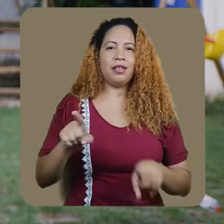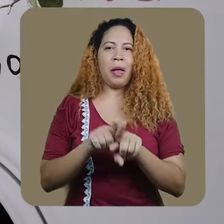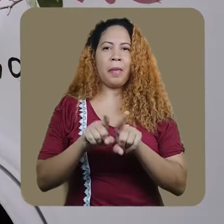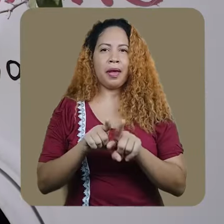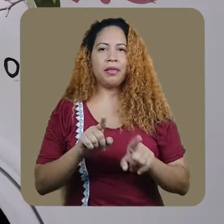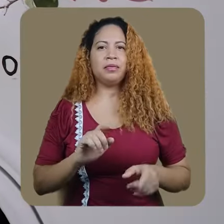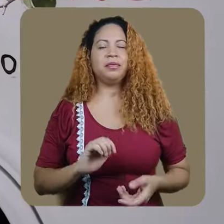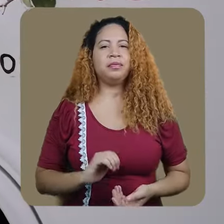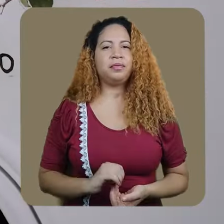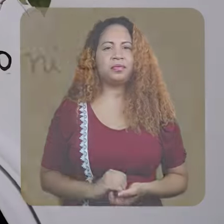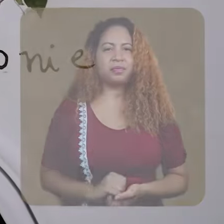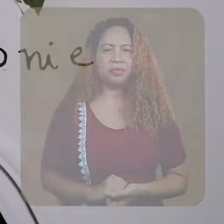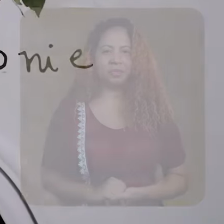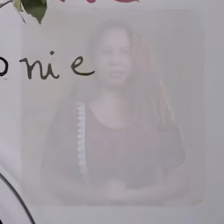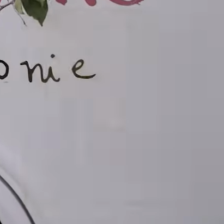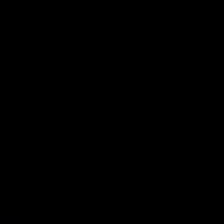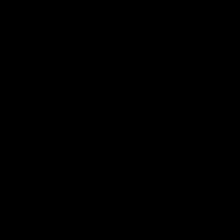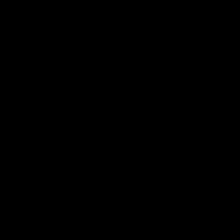riqueza.